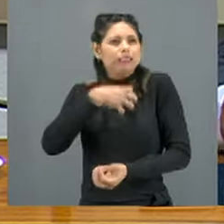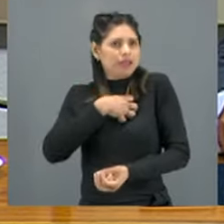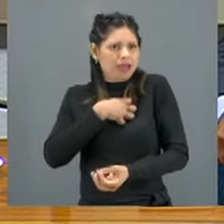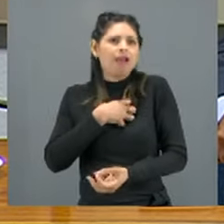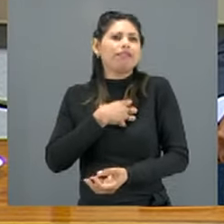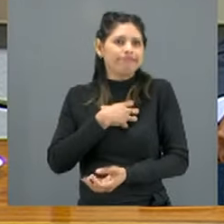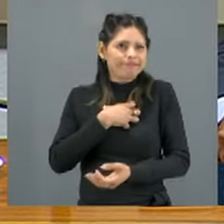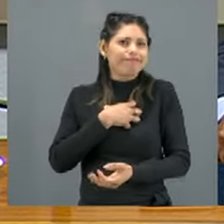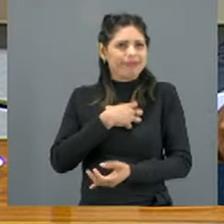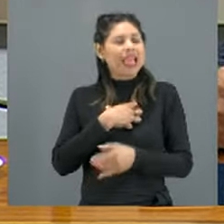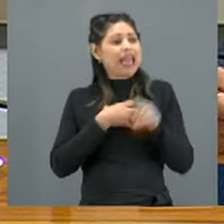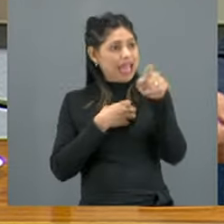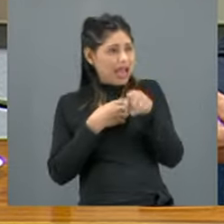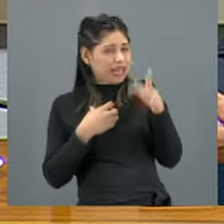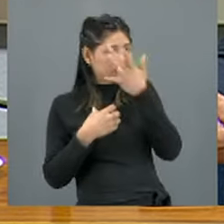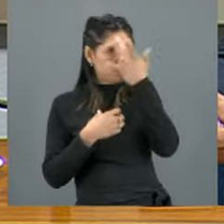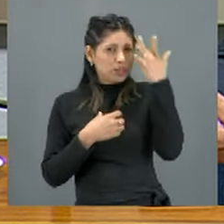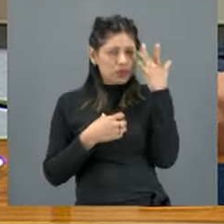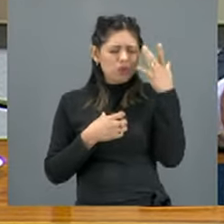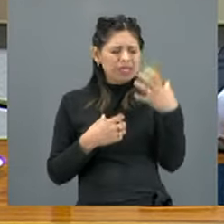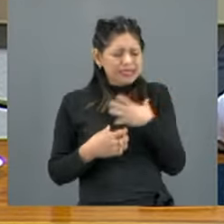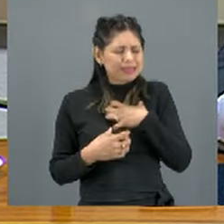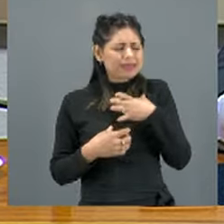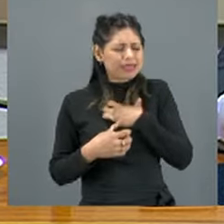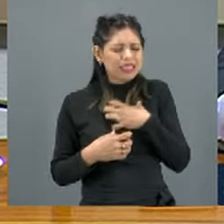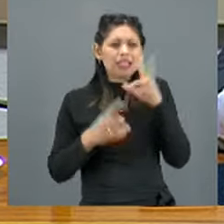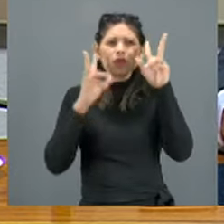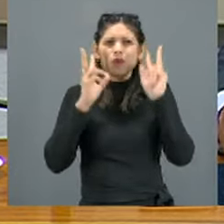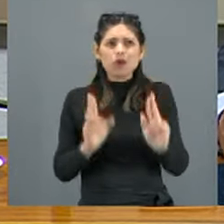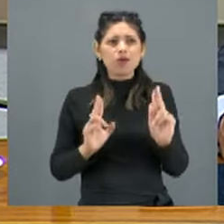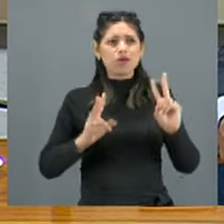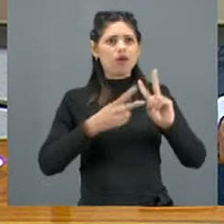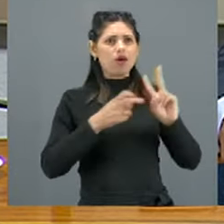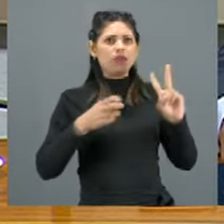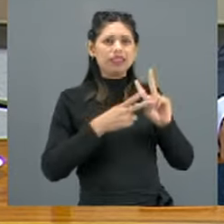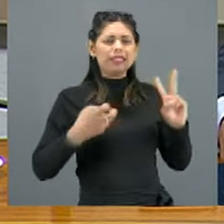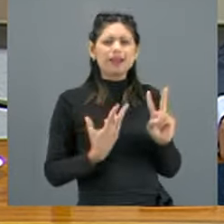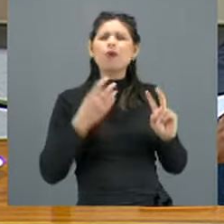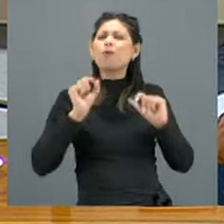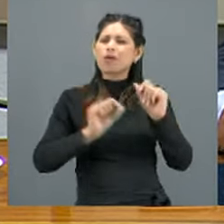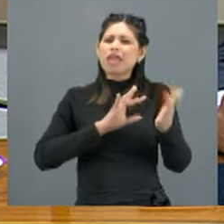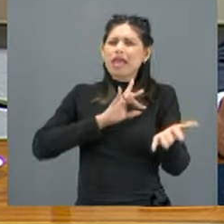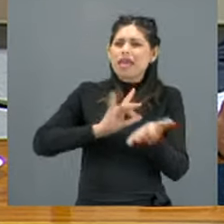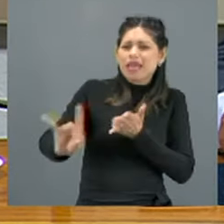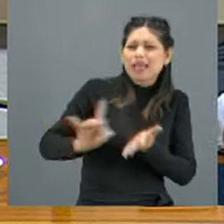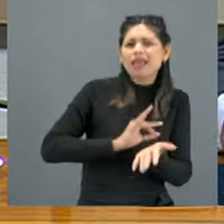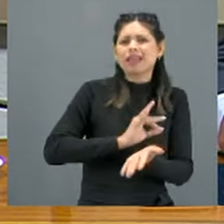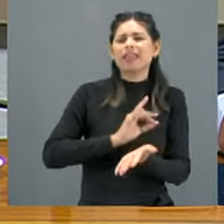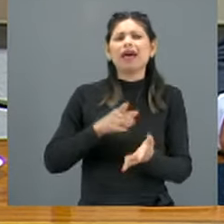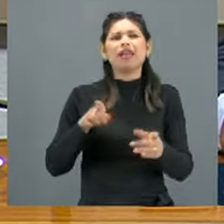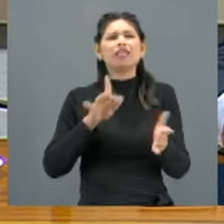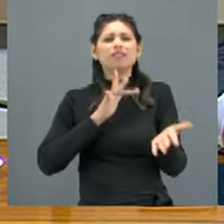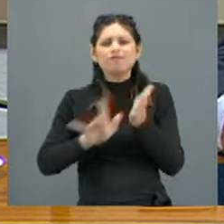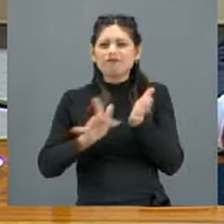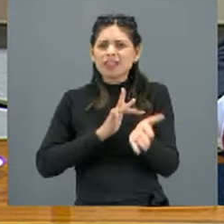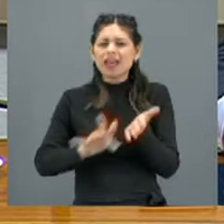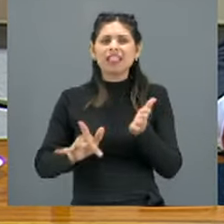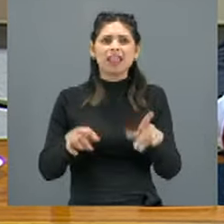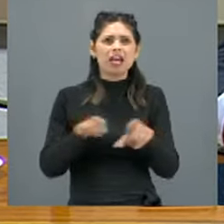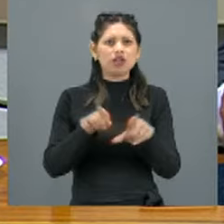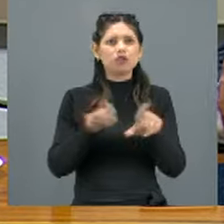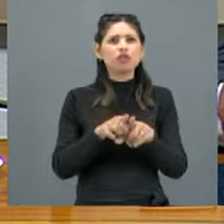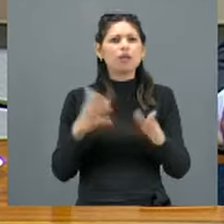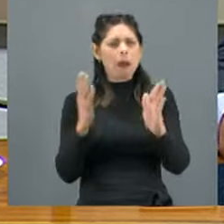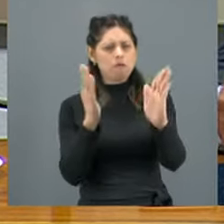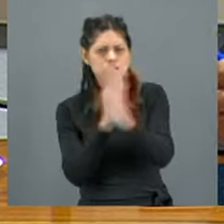lugar. Eles se sentem, assim como os índios, eles se sentem enganados, tapeados, abandonados,